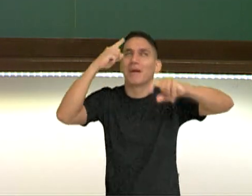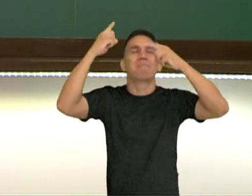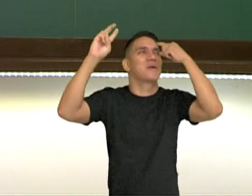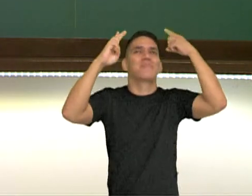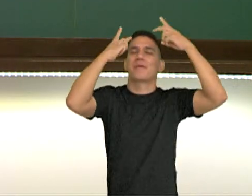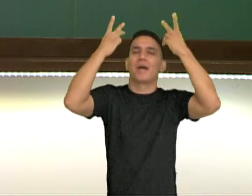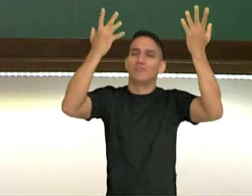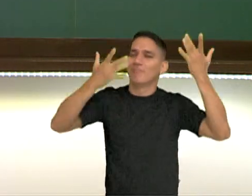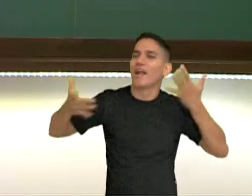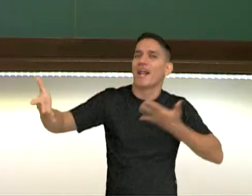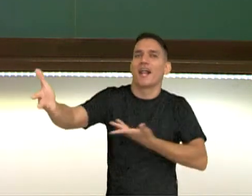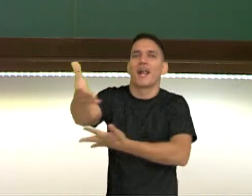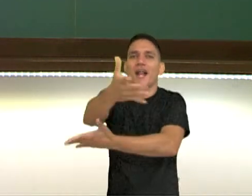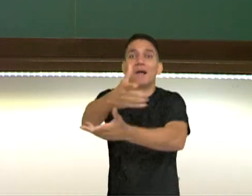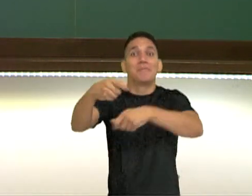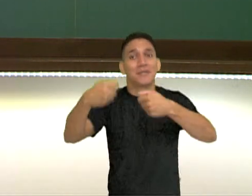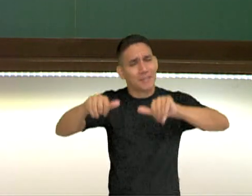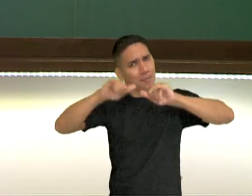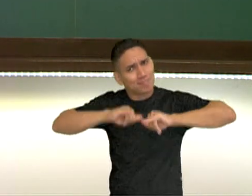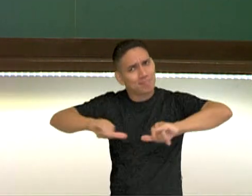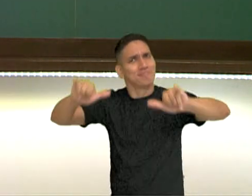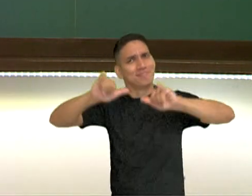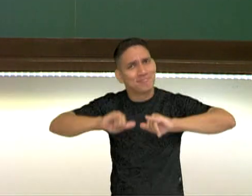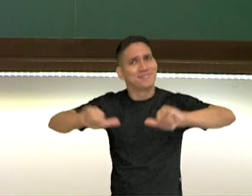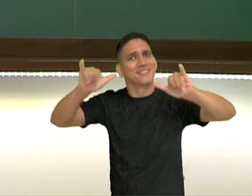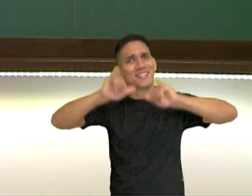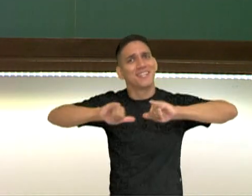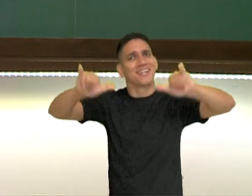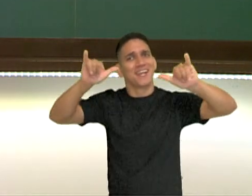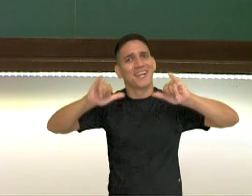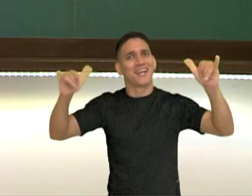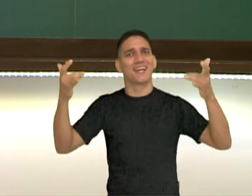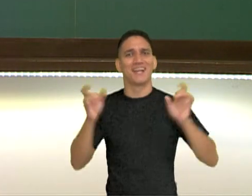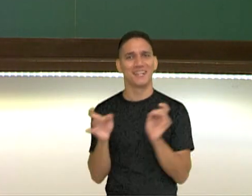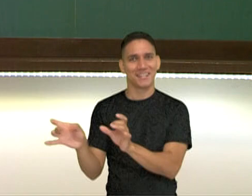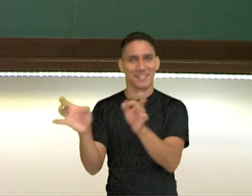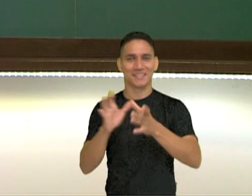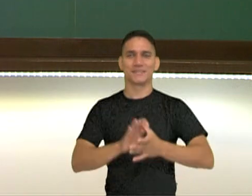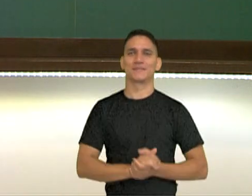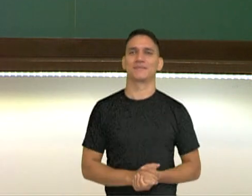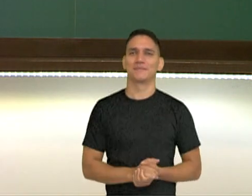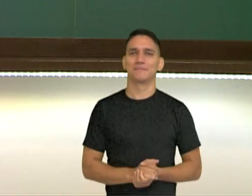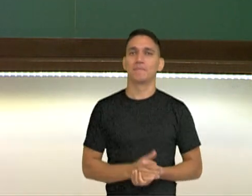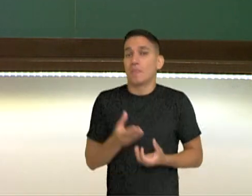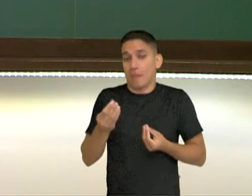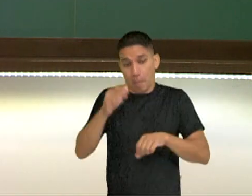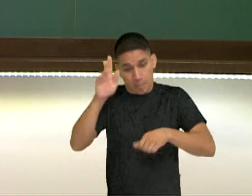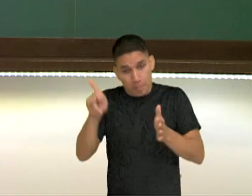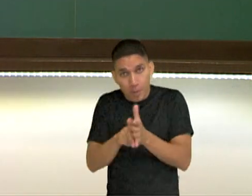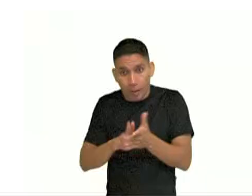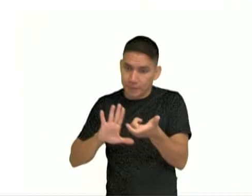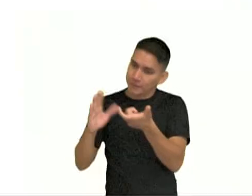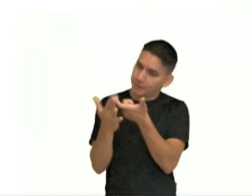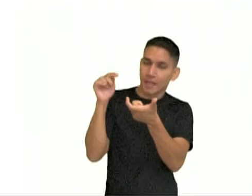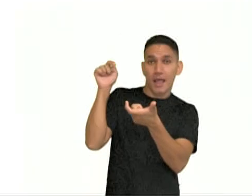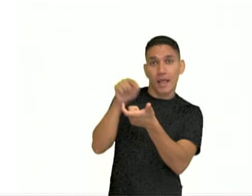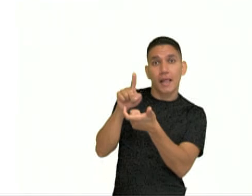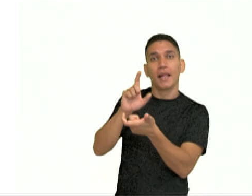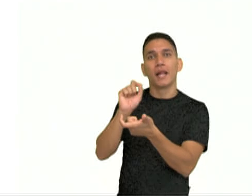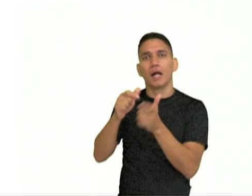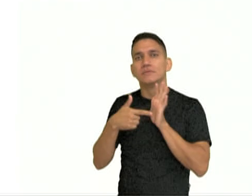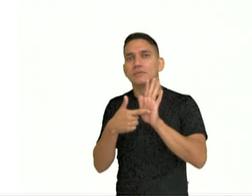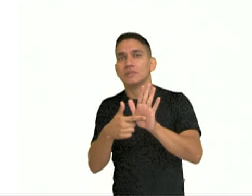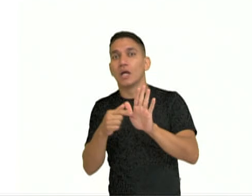que divulgar, propagar o produto a ser vendido. Como o próprio nome já indica, a propaganda